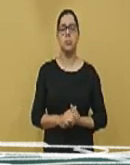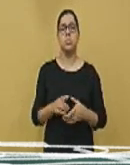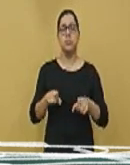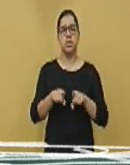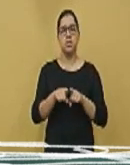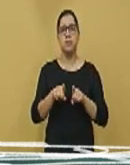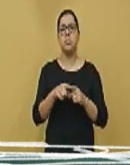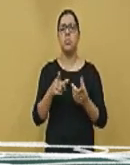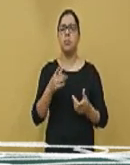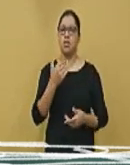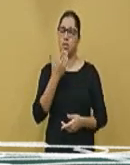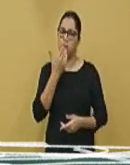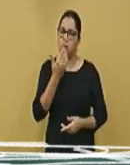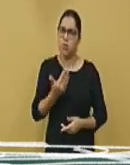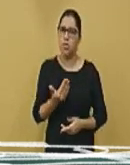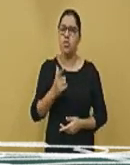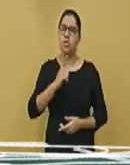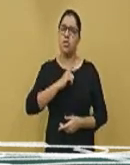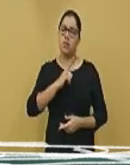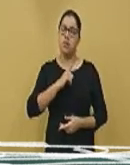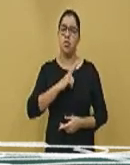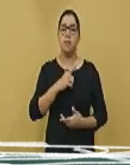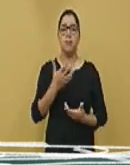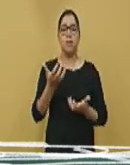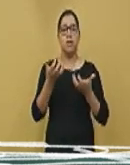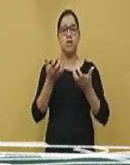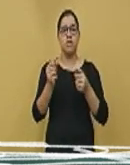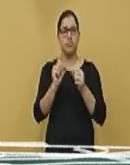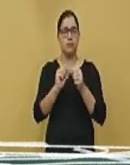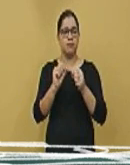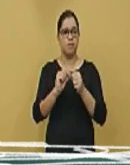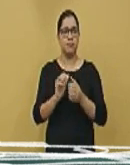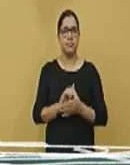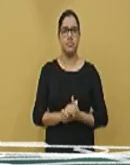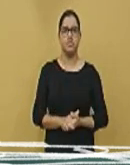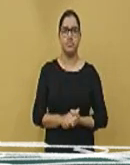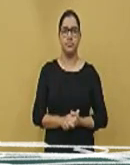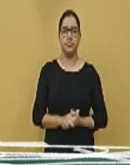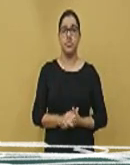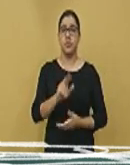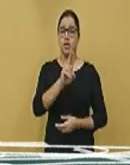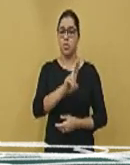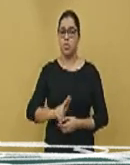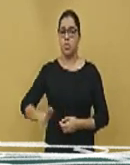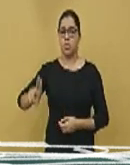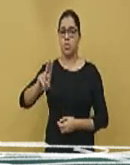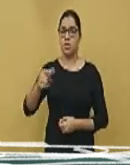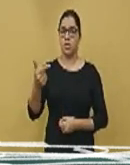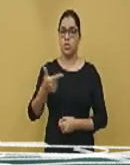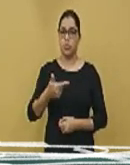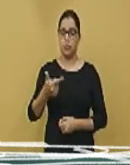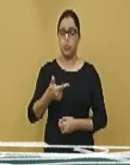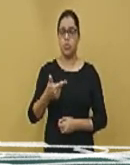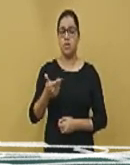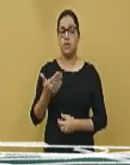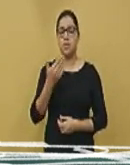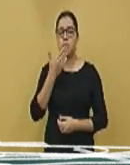solicitações de muitos alunos, servidores, lá na Unidade 2, de disponibilizar salas para fazer essas